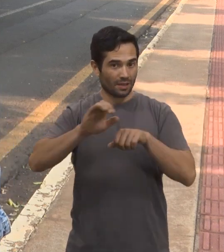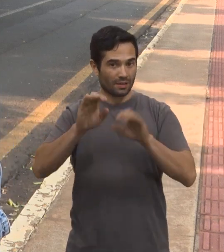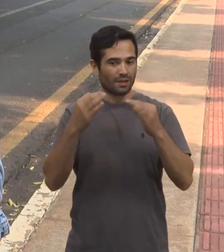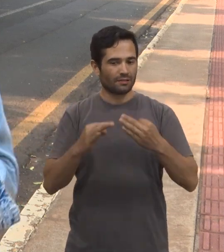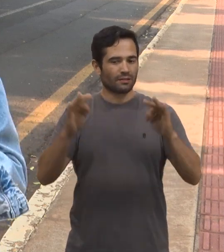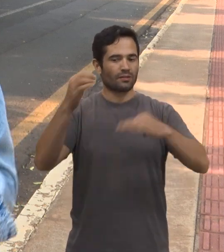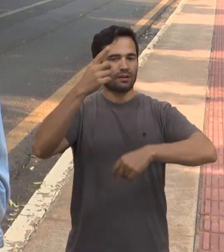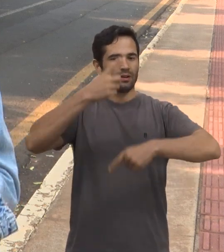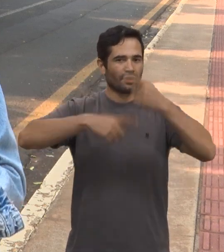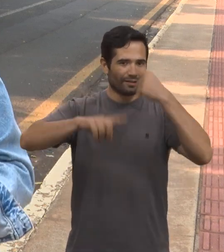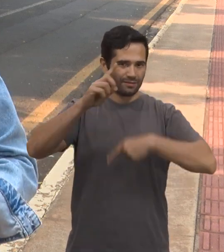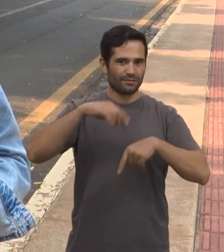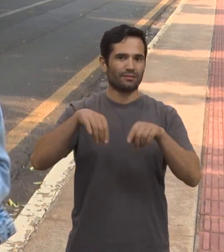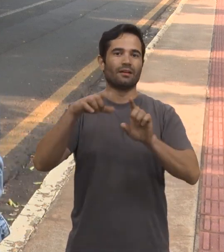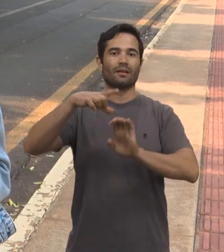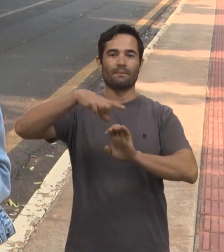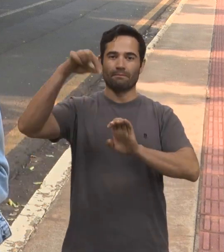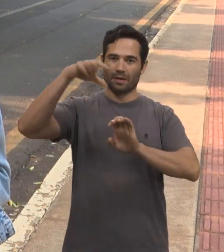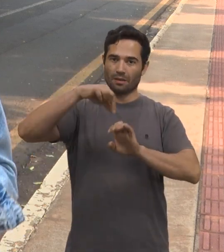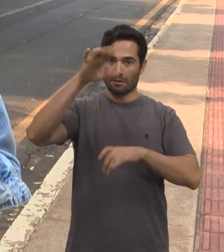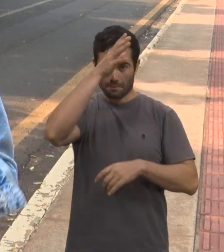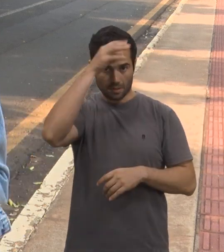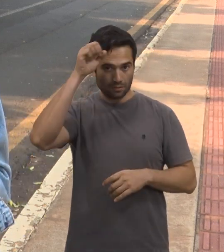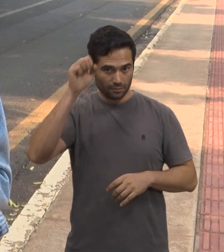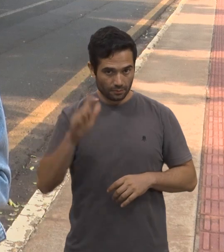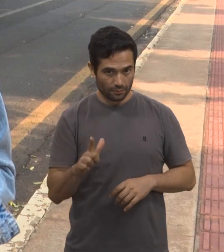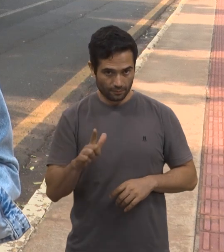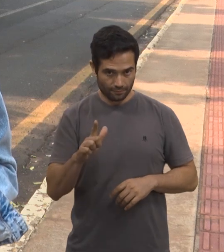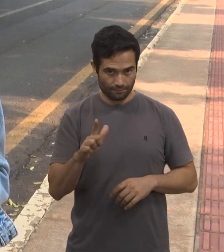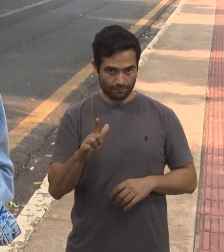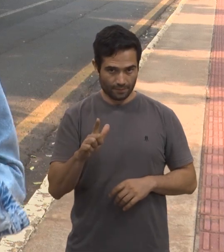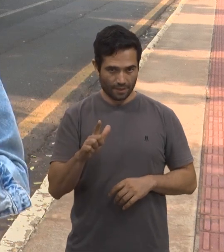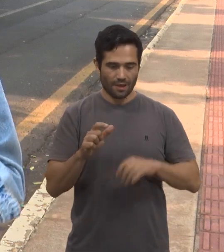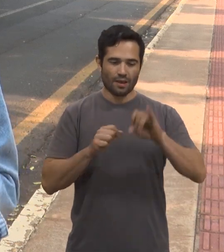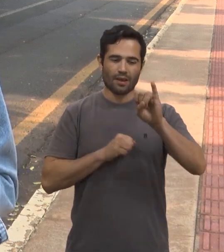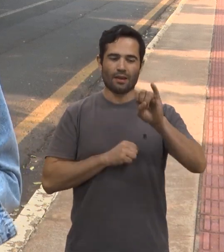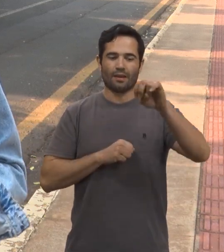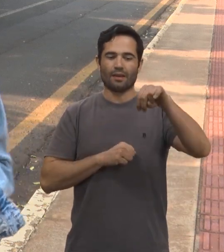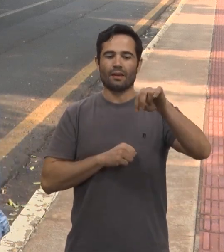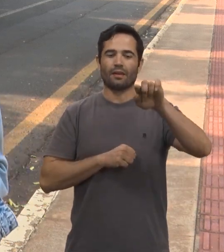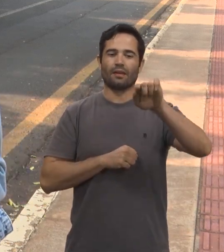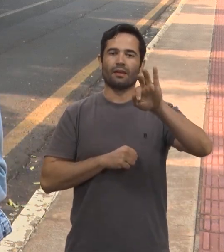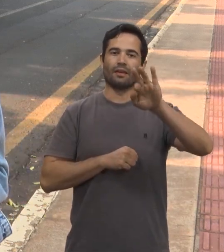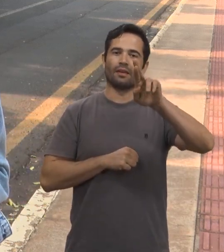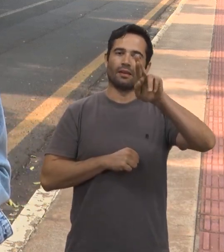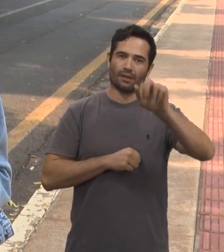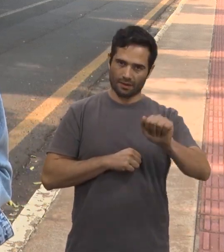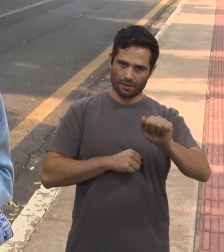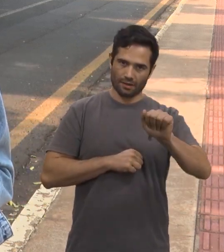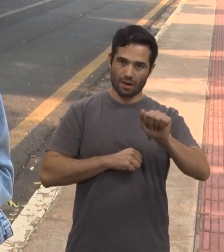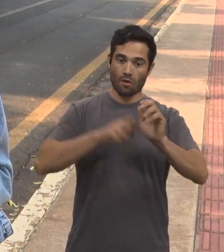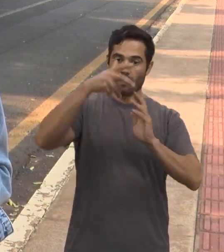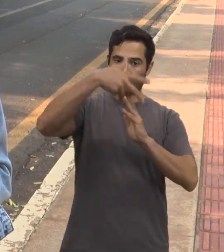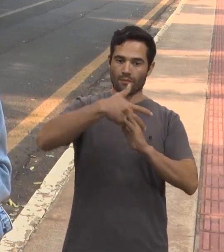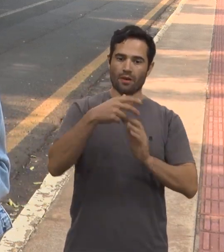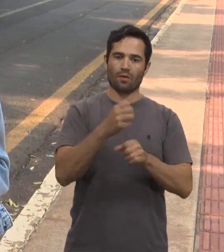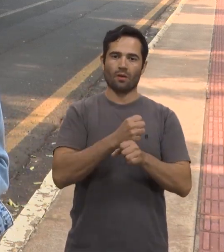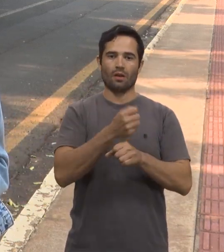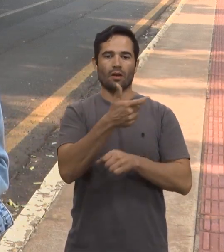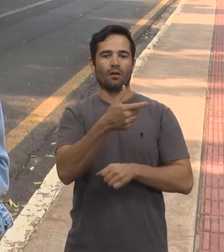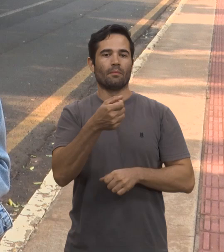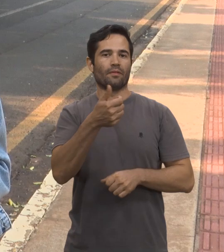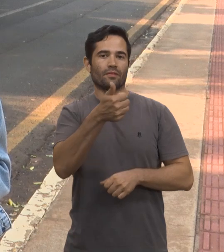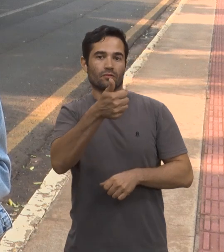Tecnologia inovação empreendedorismo de Mato Grosso do Sul integra o FMS 2024